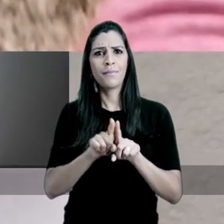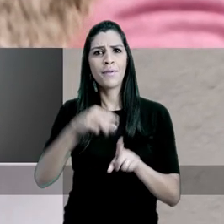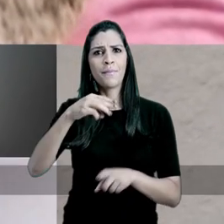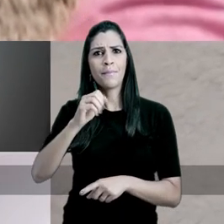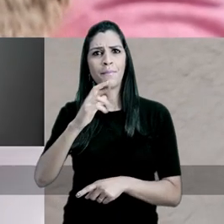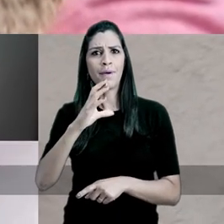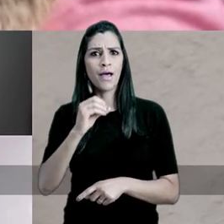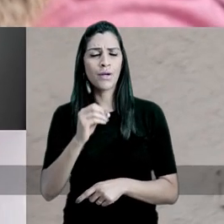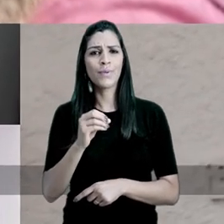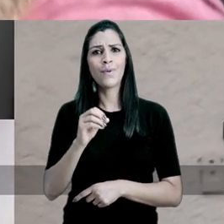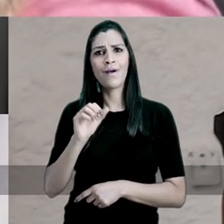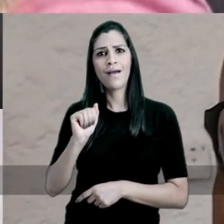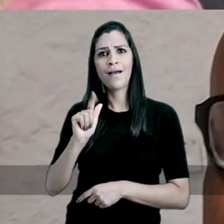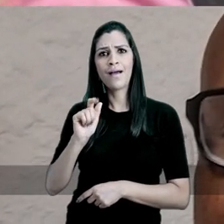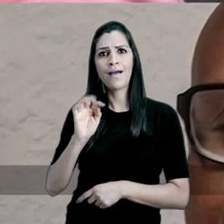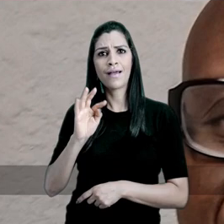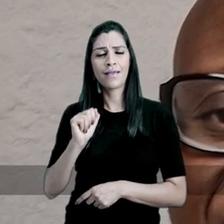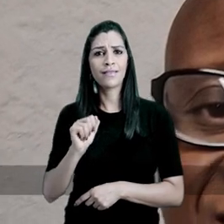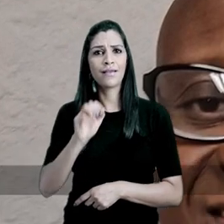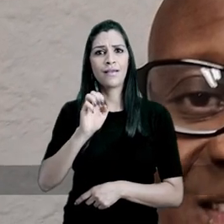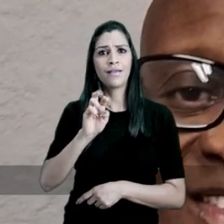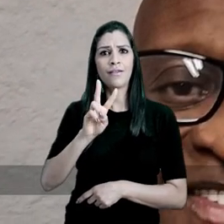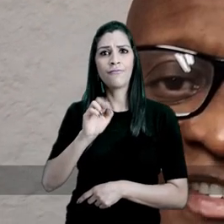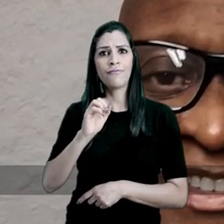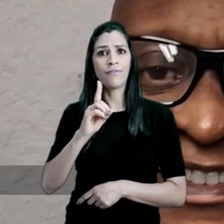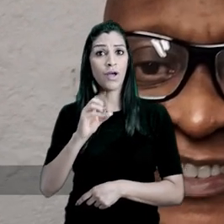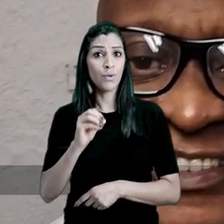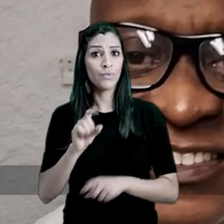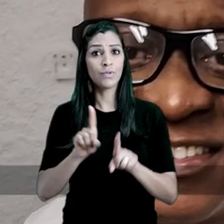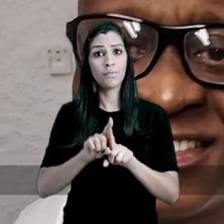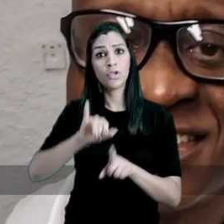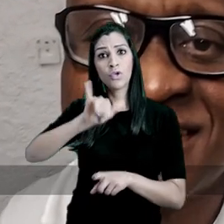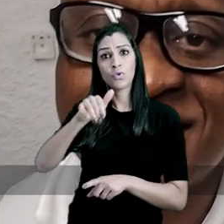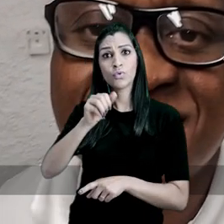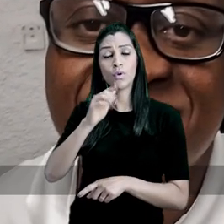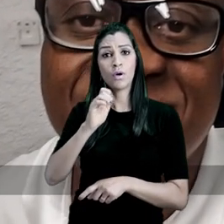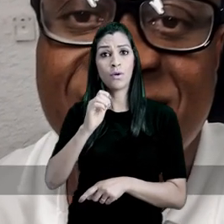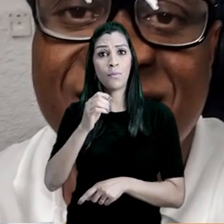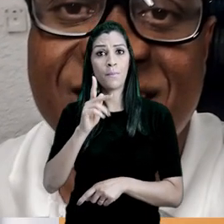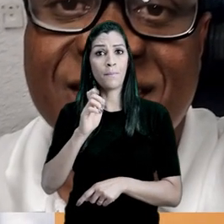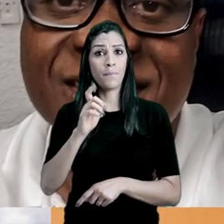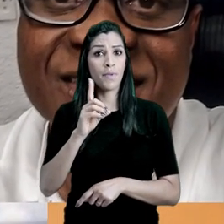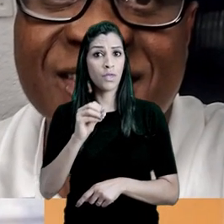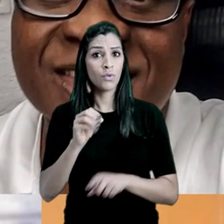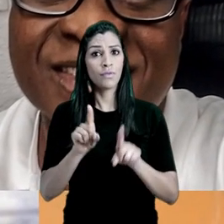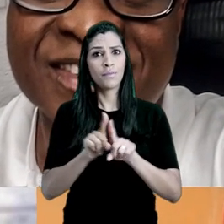Marcos Vinícius, Ágata, Evaldo, João Pedro, Miguel.